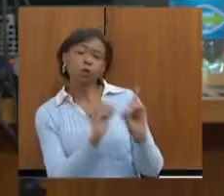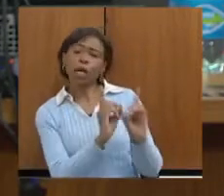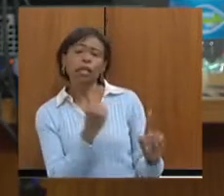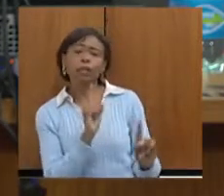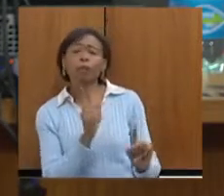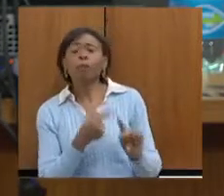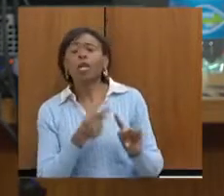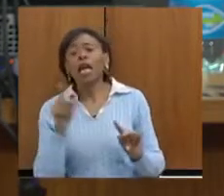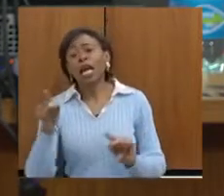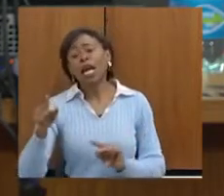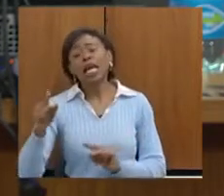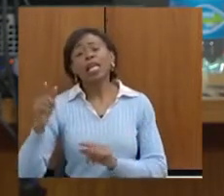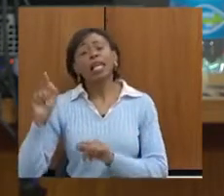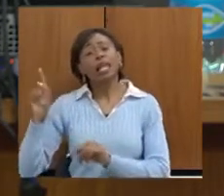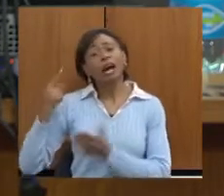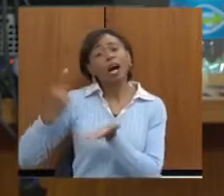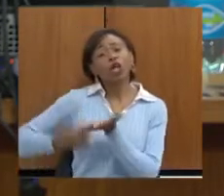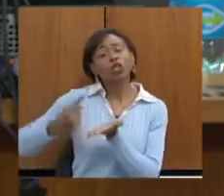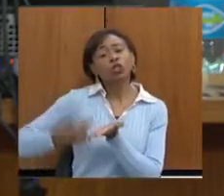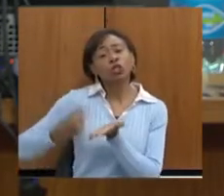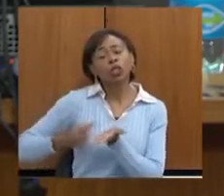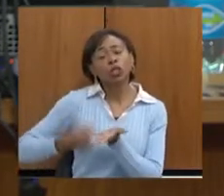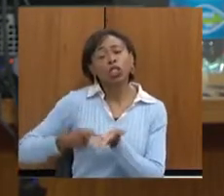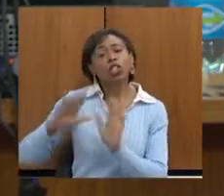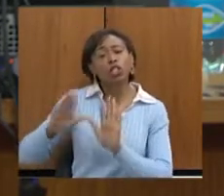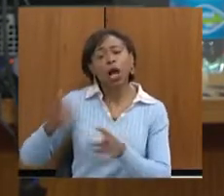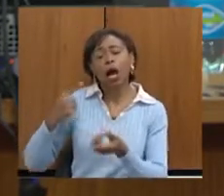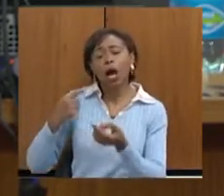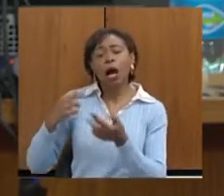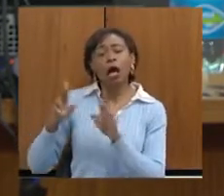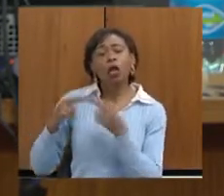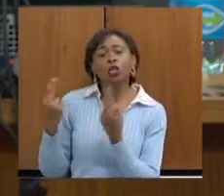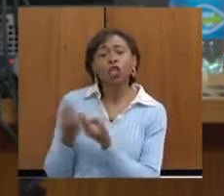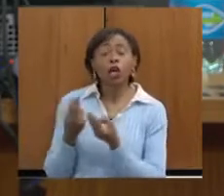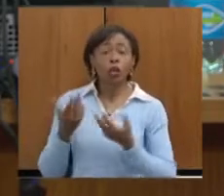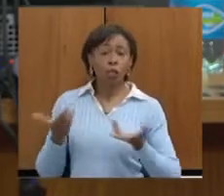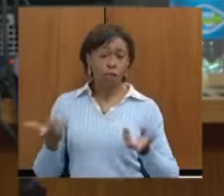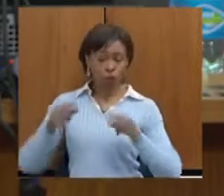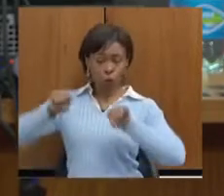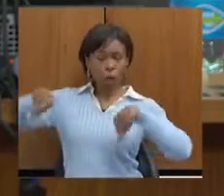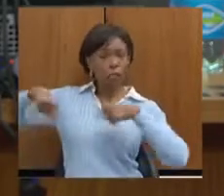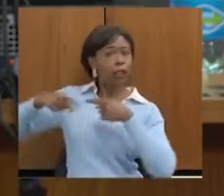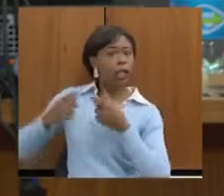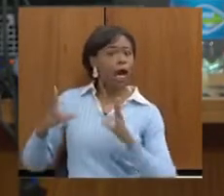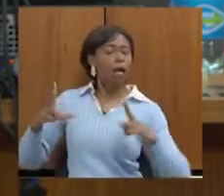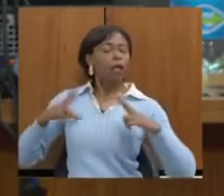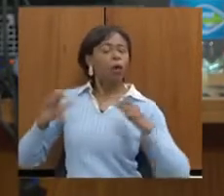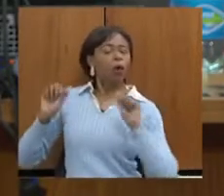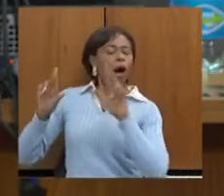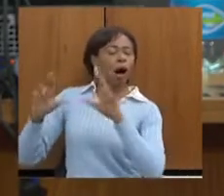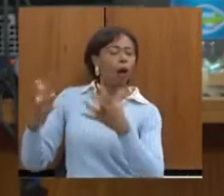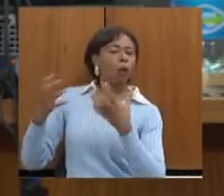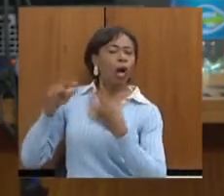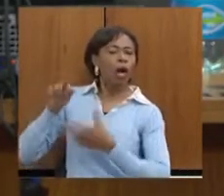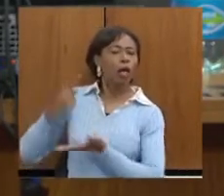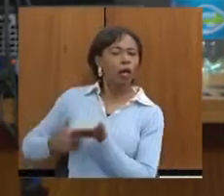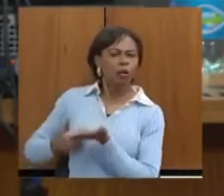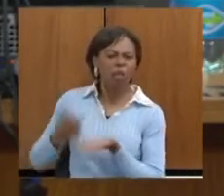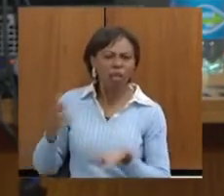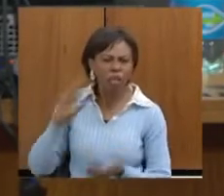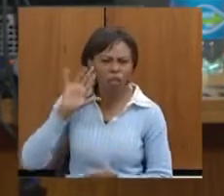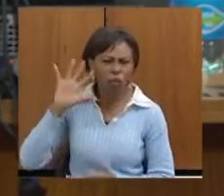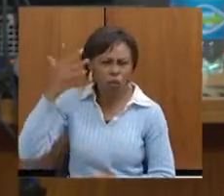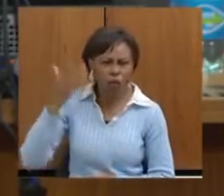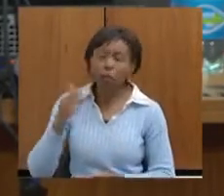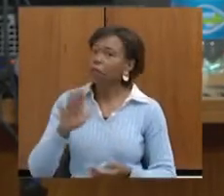estava lá discutindo a repactuação lá nos gabinetes fechados nos ar condicionado Nós também desenvolvemos um recadinho para ele fala para o